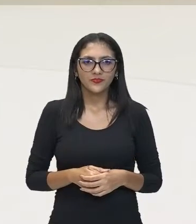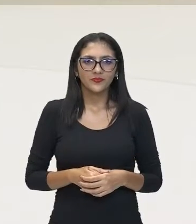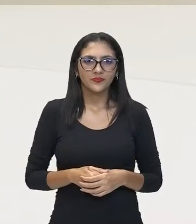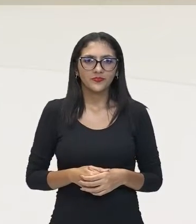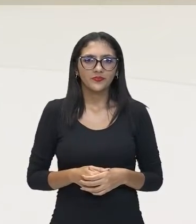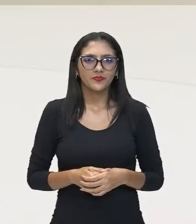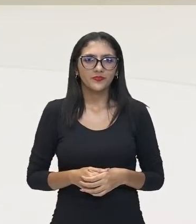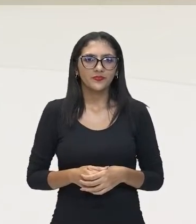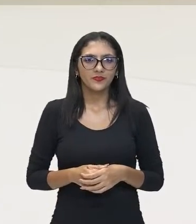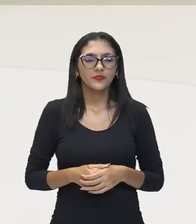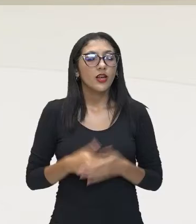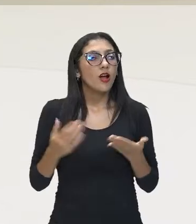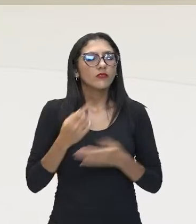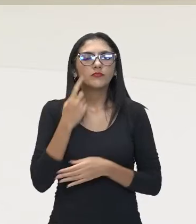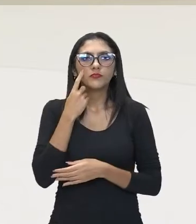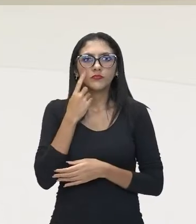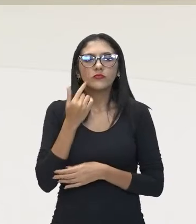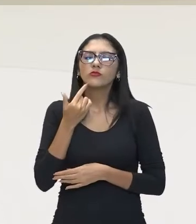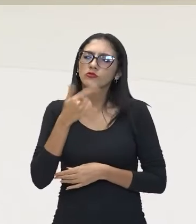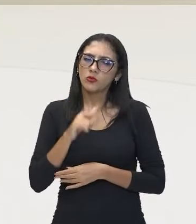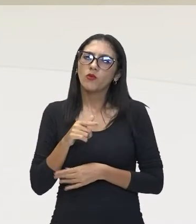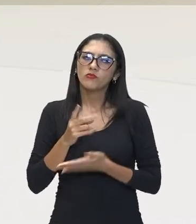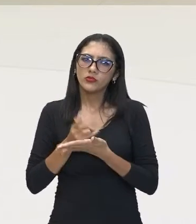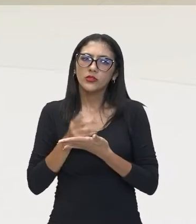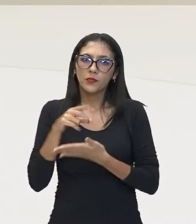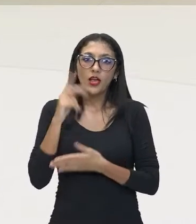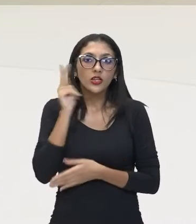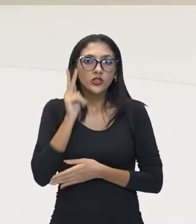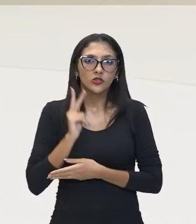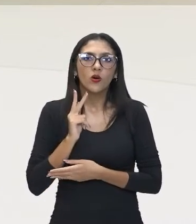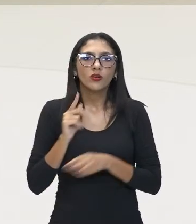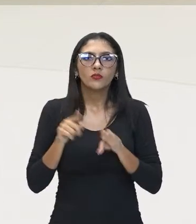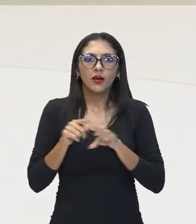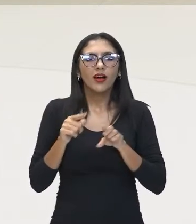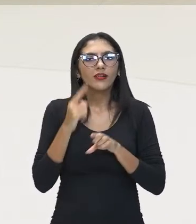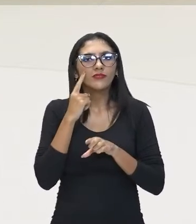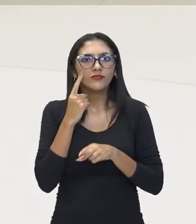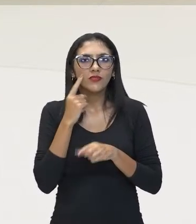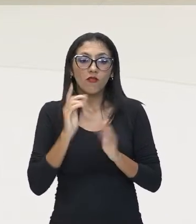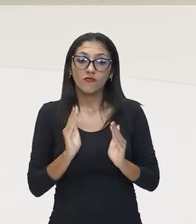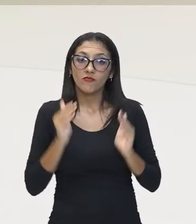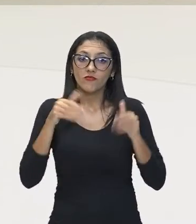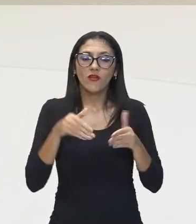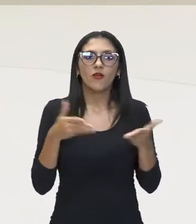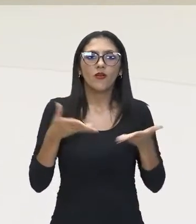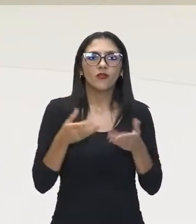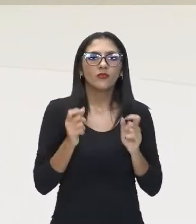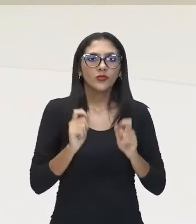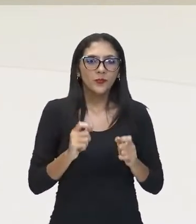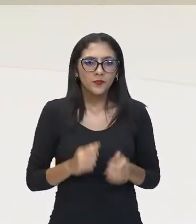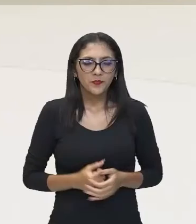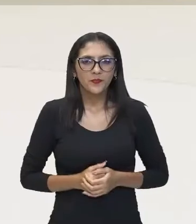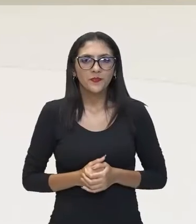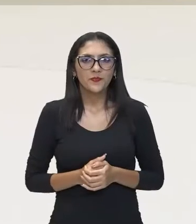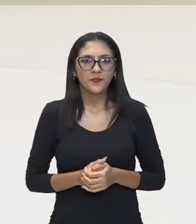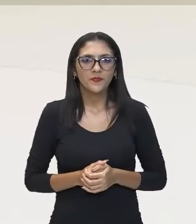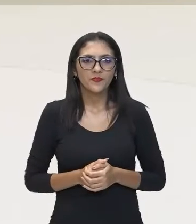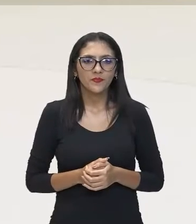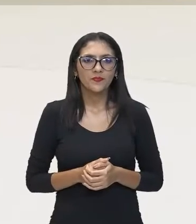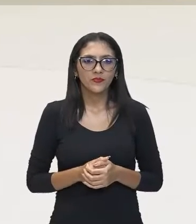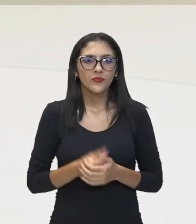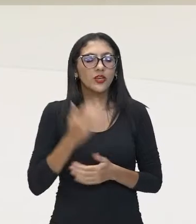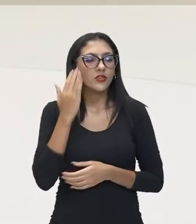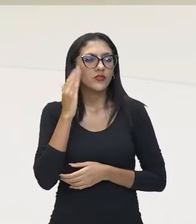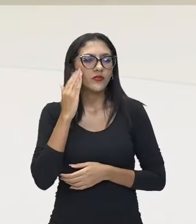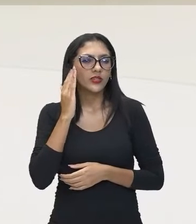Bom, agora a gente vai continuar falando da Marie, né? Só que mais especificamente, a gente vai falar um pouquinho da